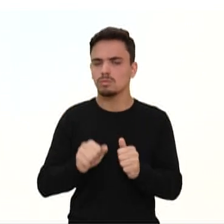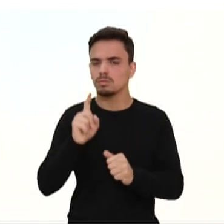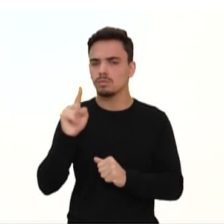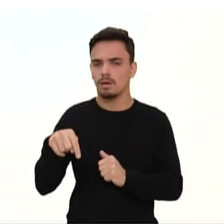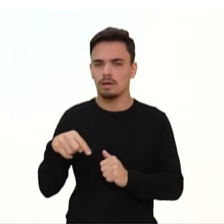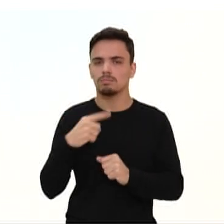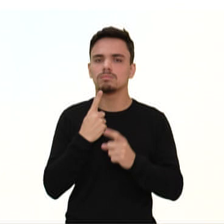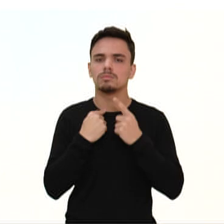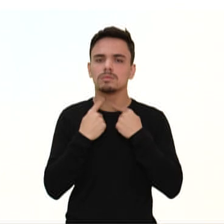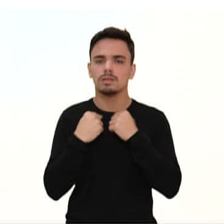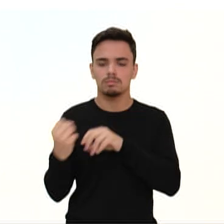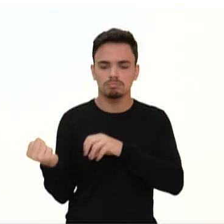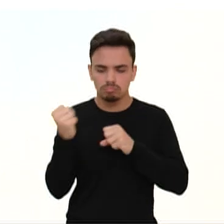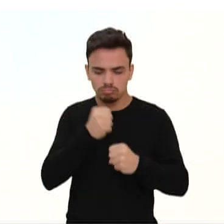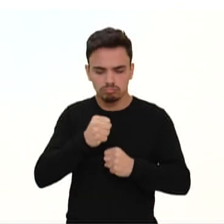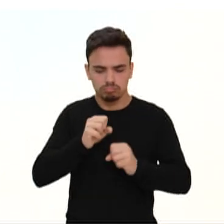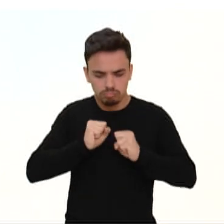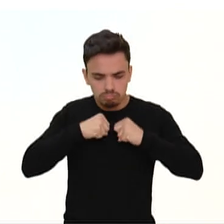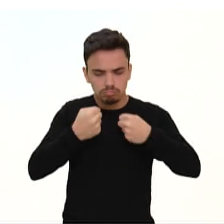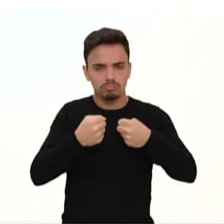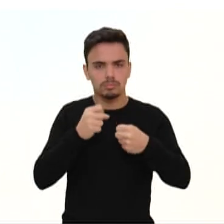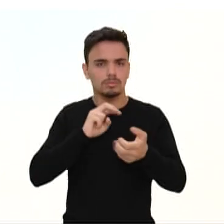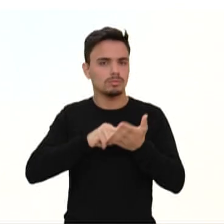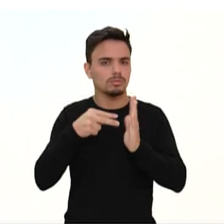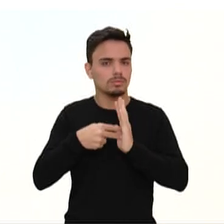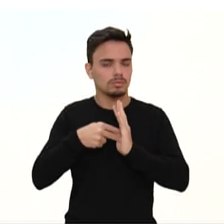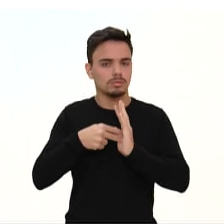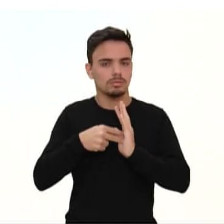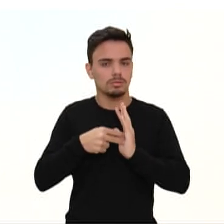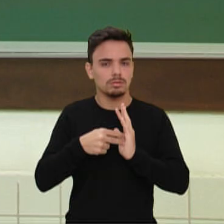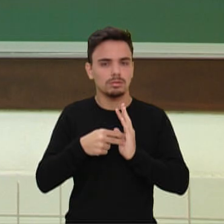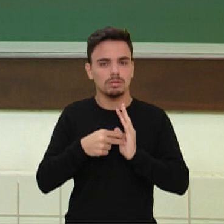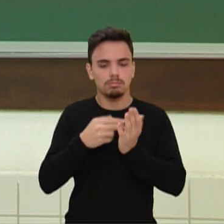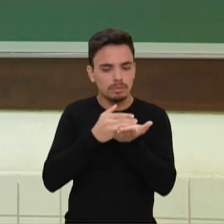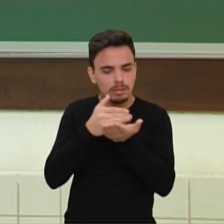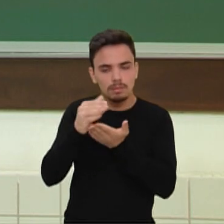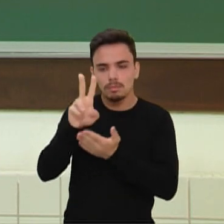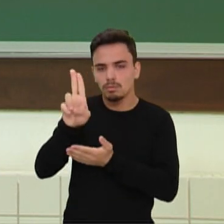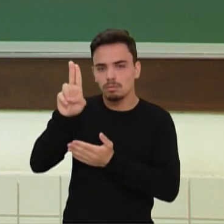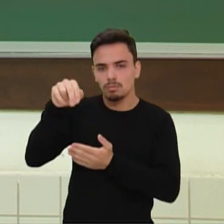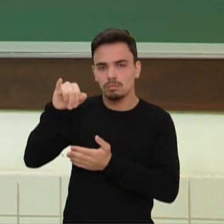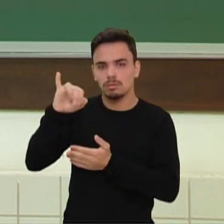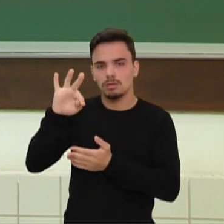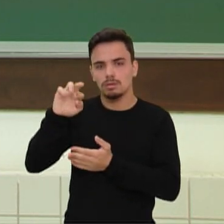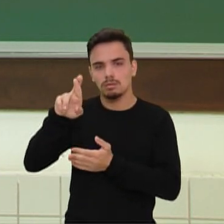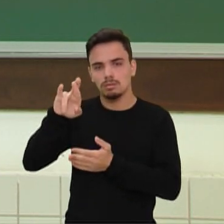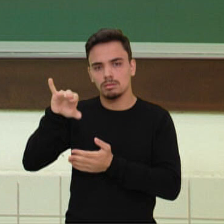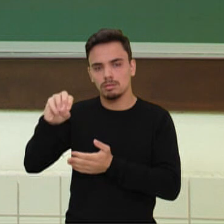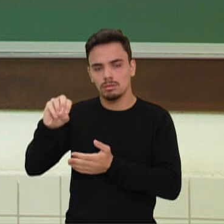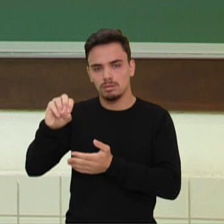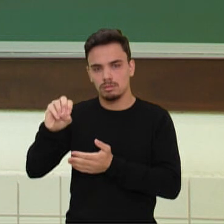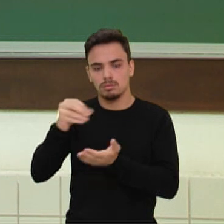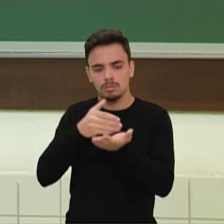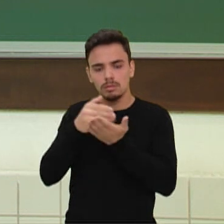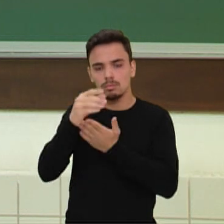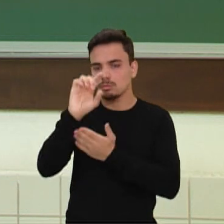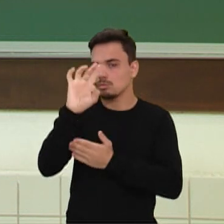para Nietzsche. Então significa, o que a gente quer dizer com princípio unitário? Que o princípio de todas as coisas é uma coisa